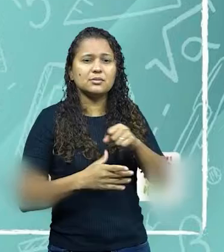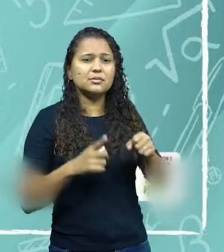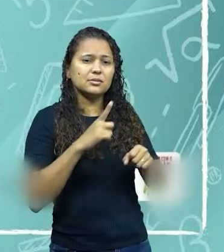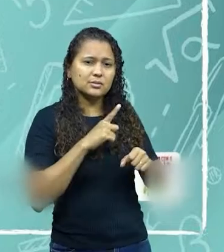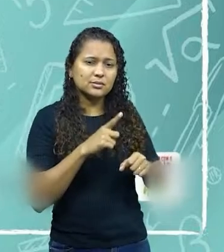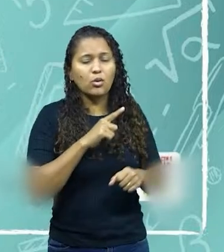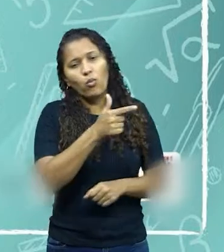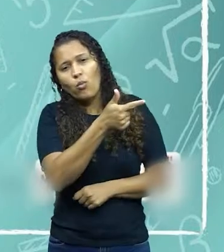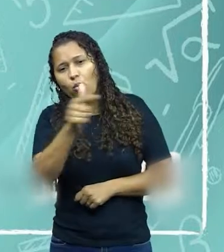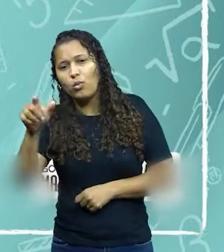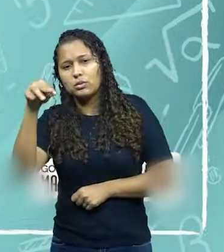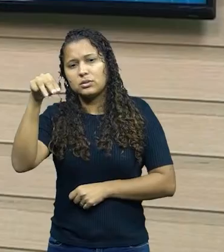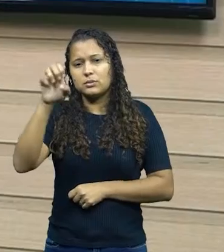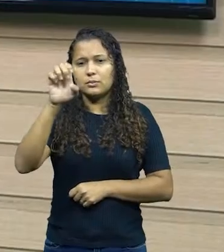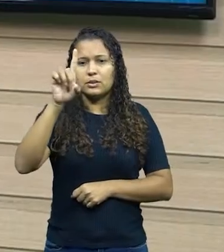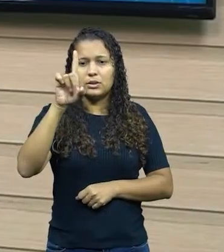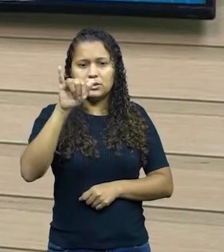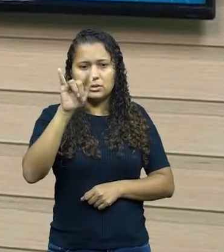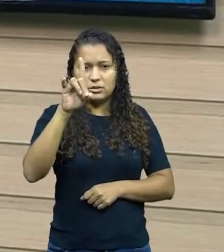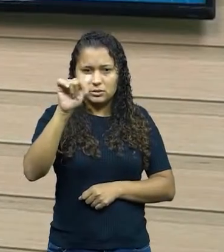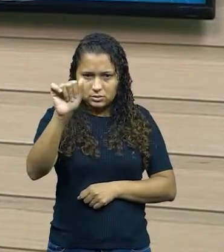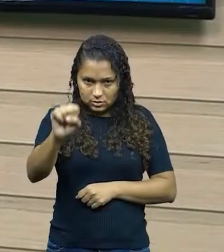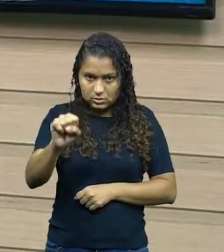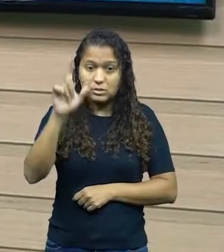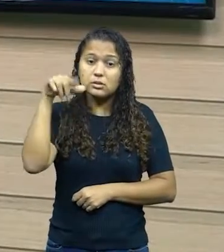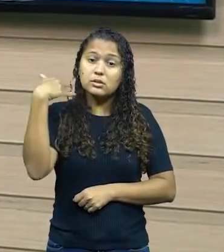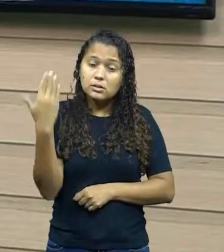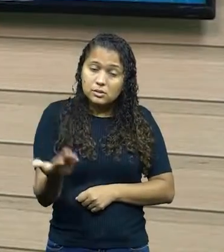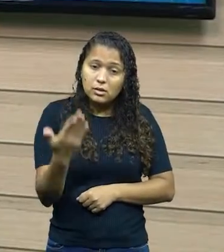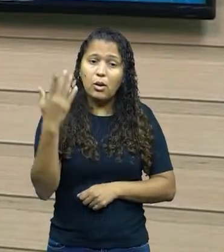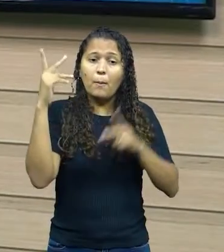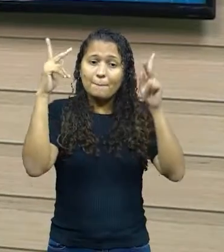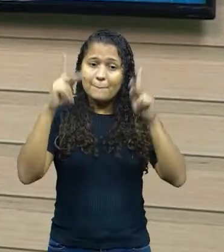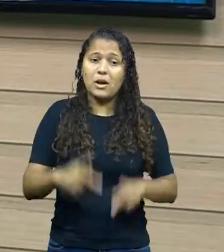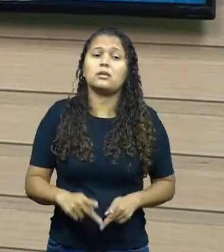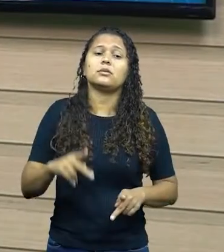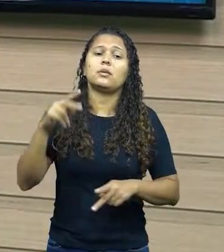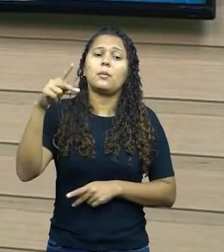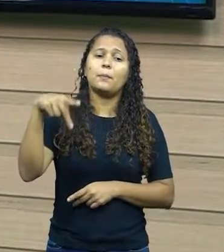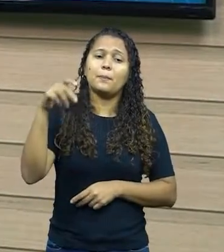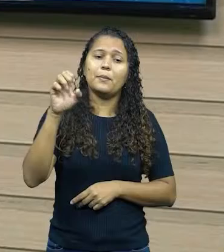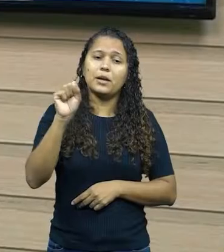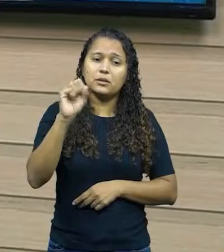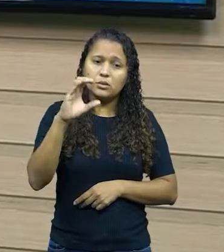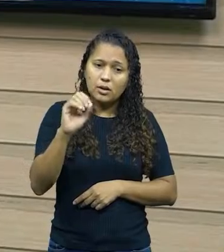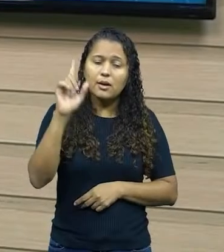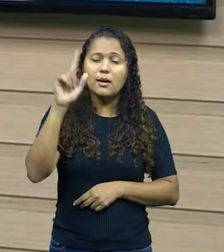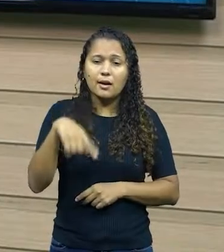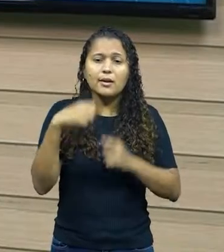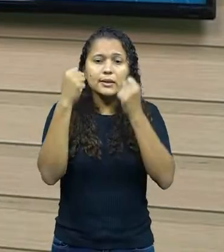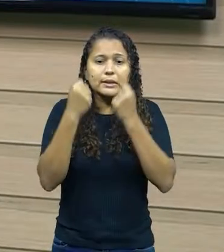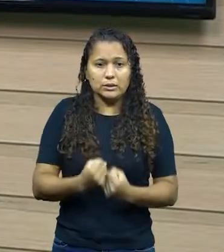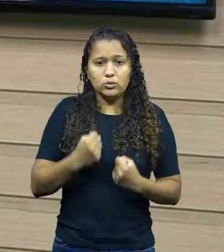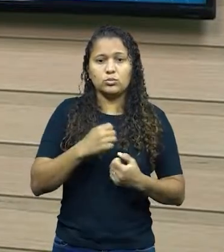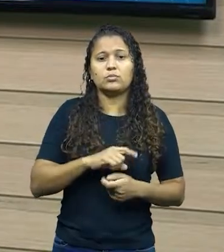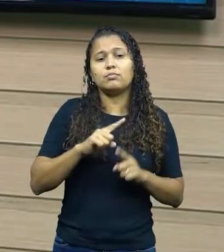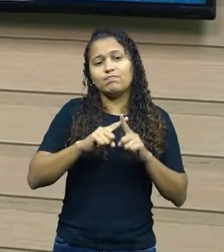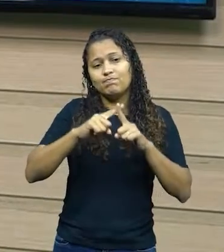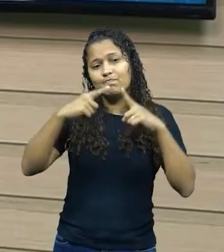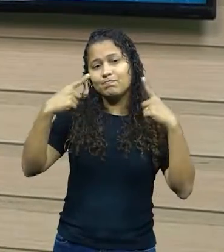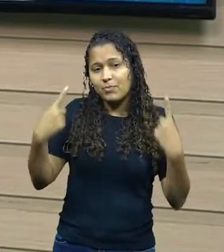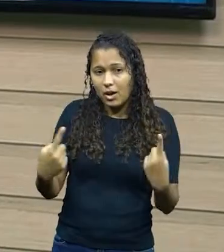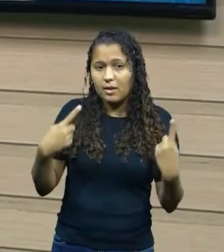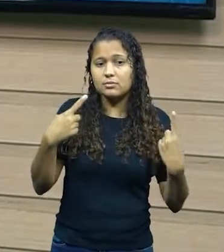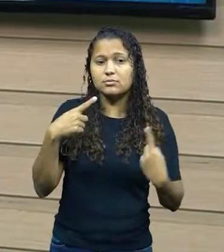se obter outras medidas. O padrão de peso normalmente é o quilo. Normalmente não, o padrão de peso é o quilo.